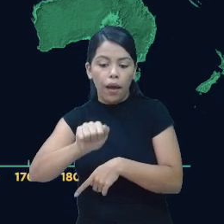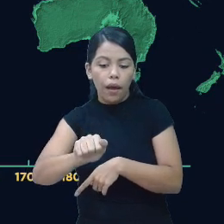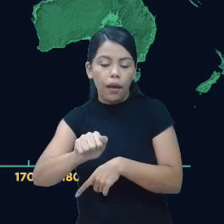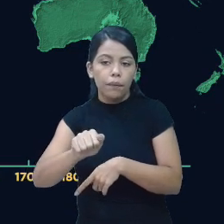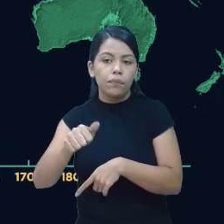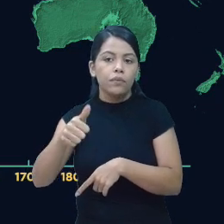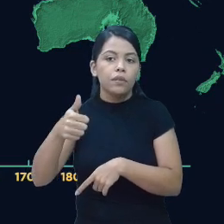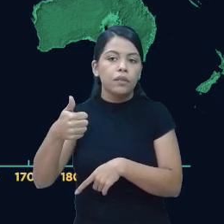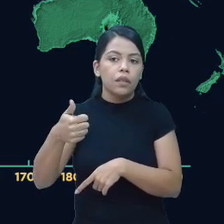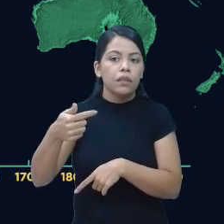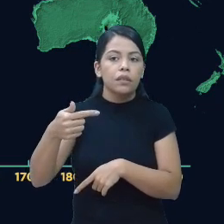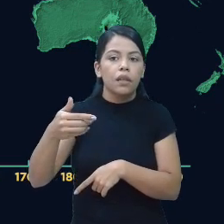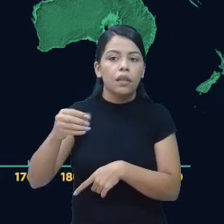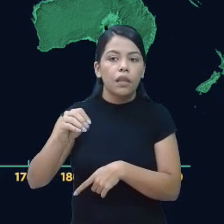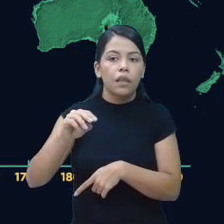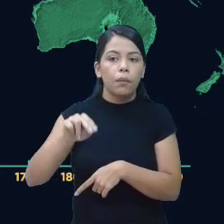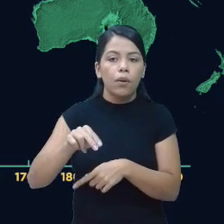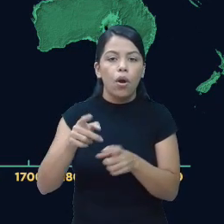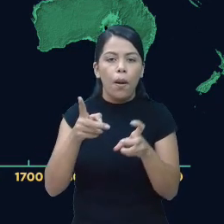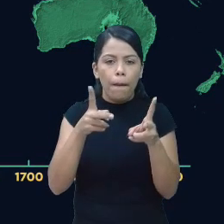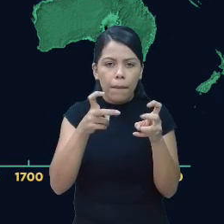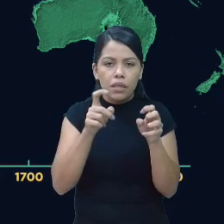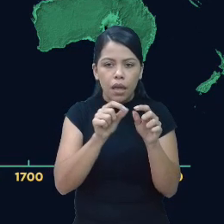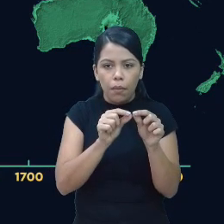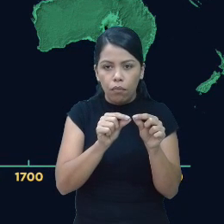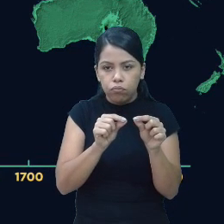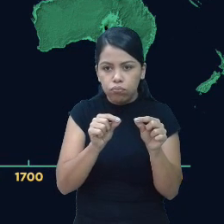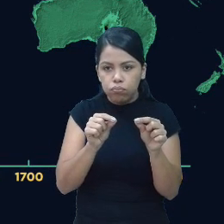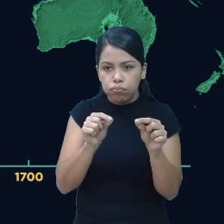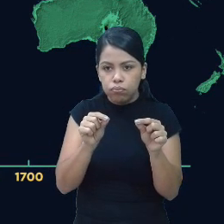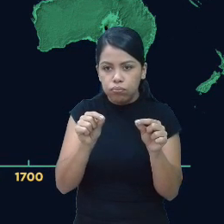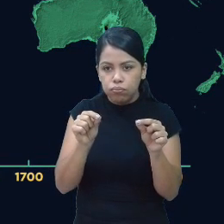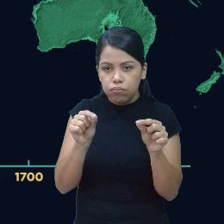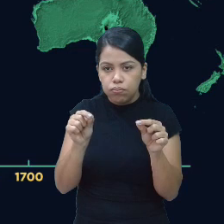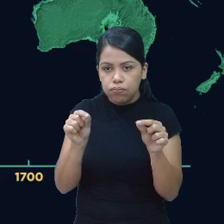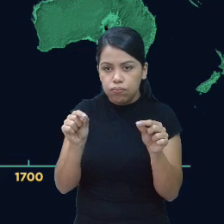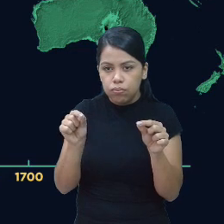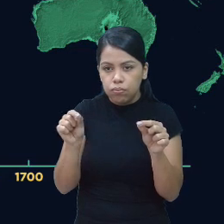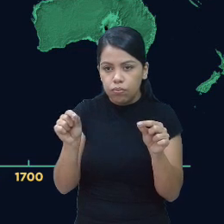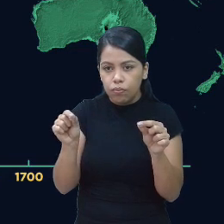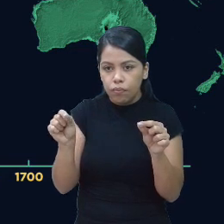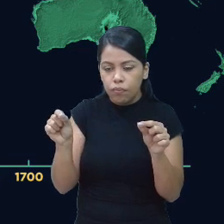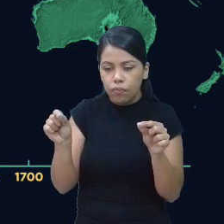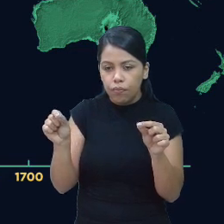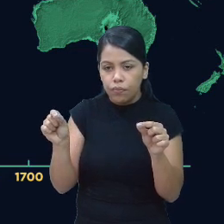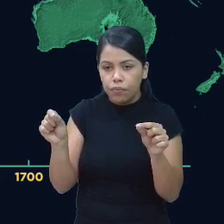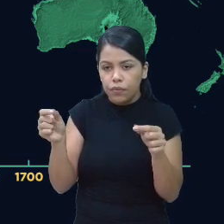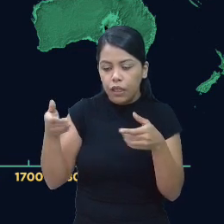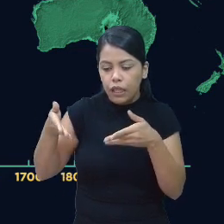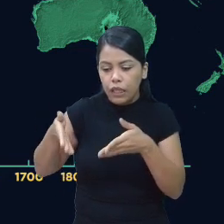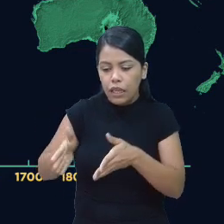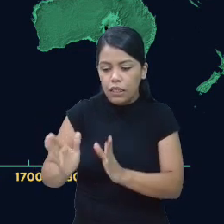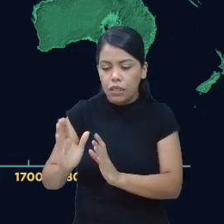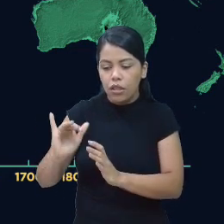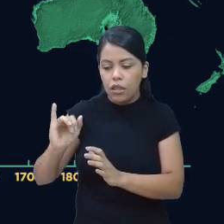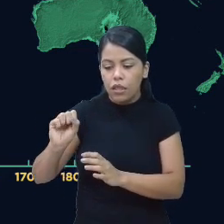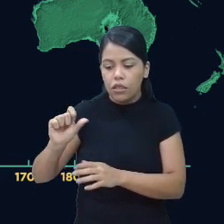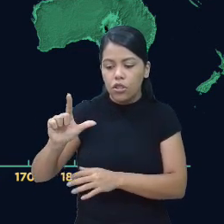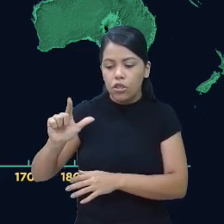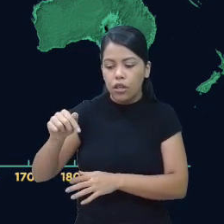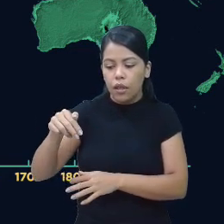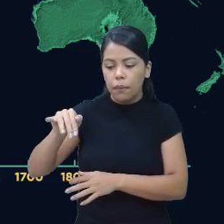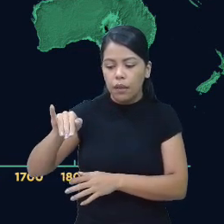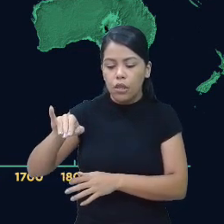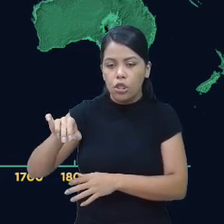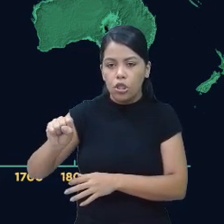milhões, 180 milhões de pessoas, certo? Nascimento do islamismo, então aí vai